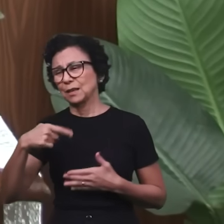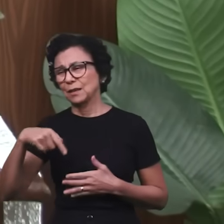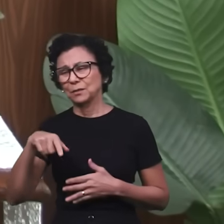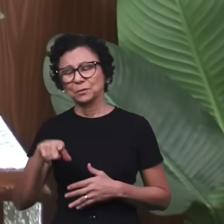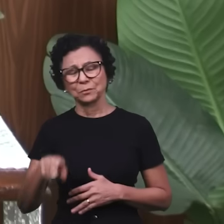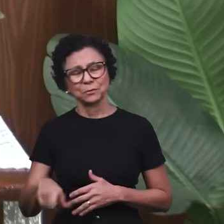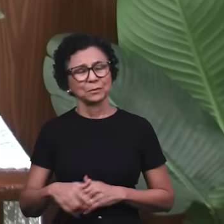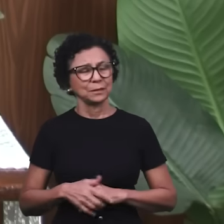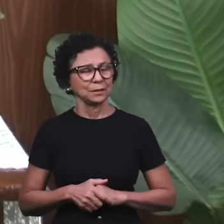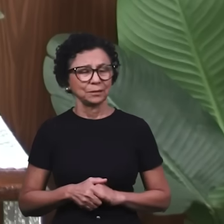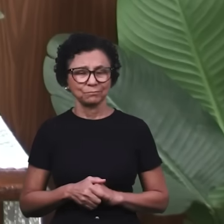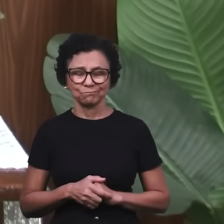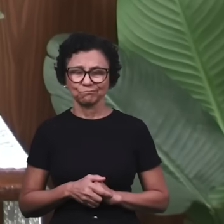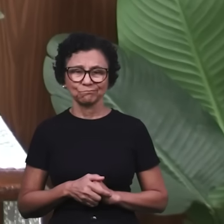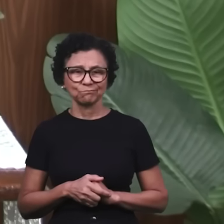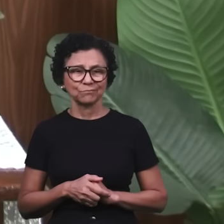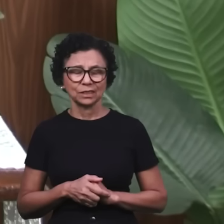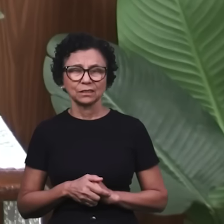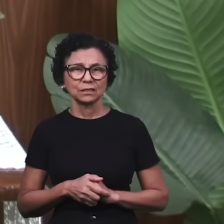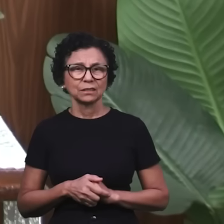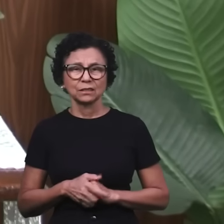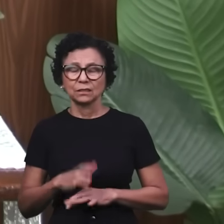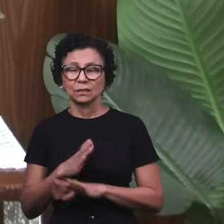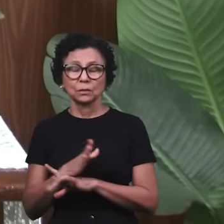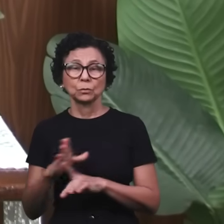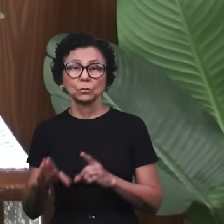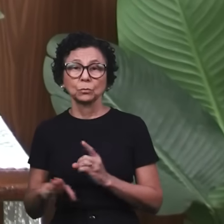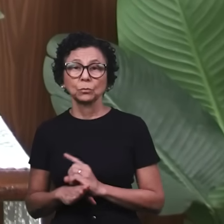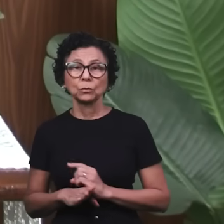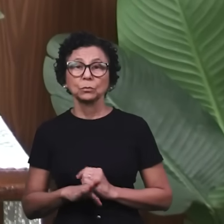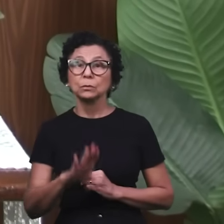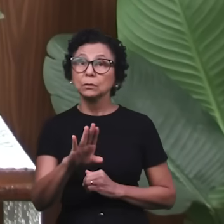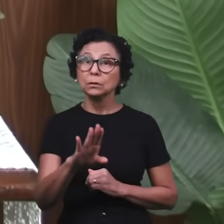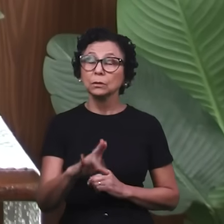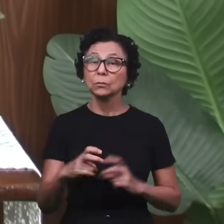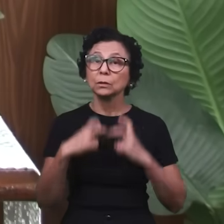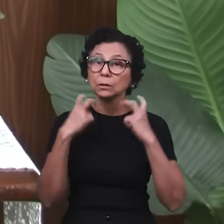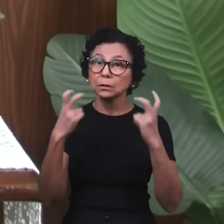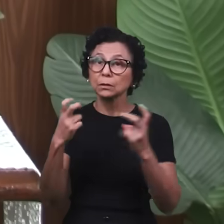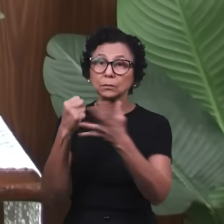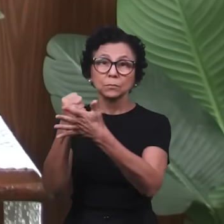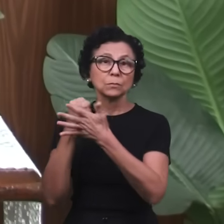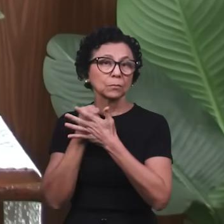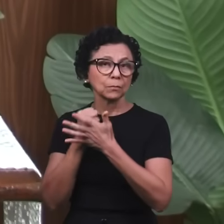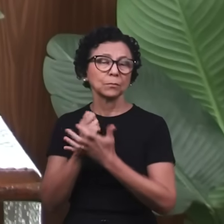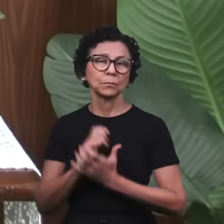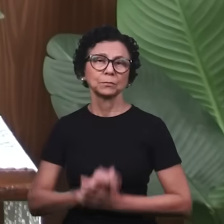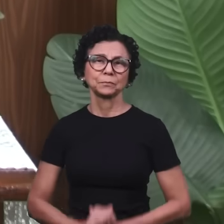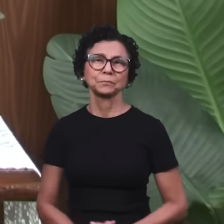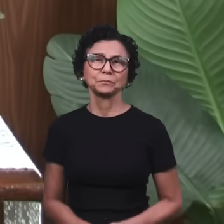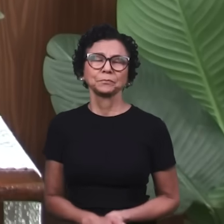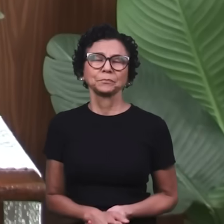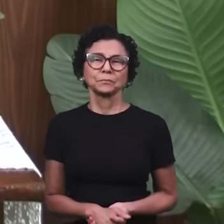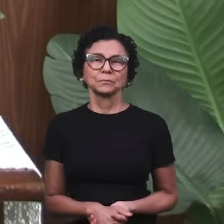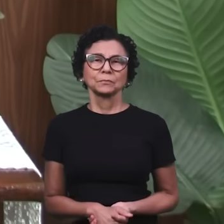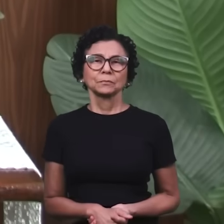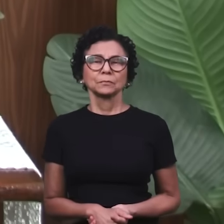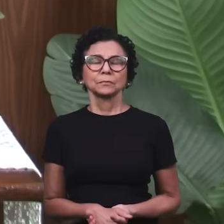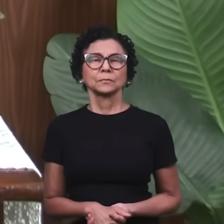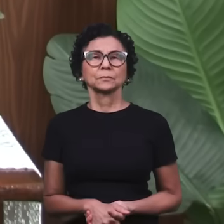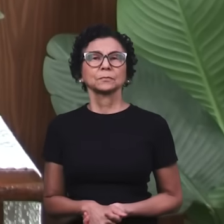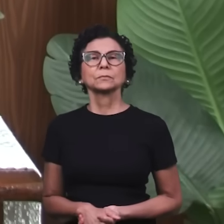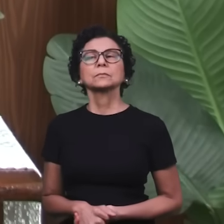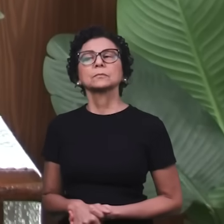está indo mais ao culto, clame por socorro. E foi o que elas fizeram, elas